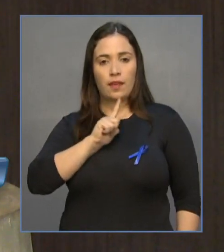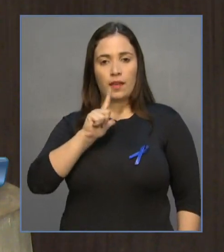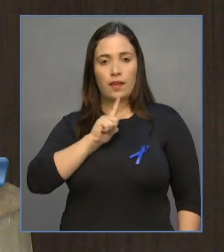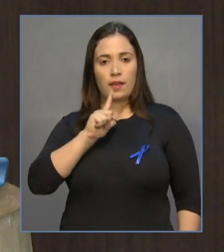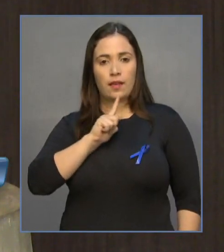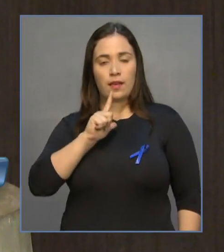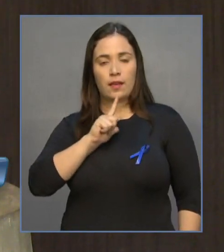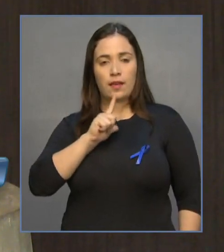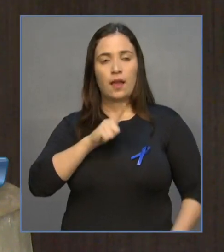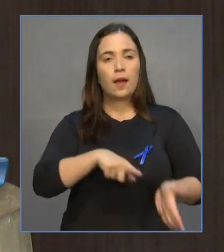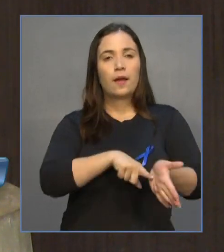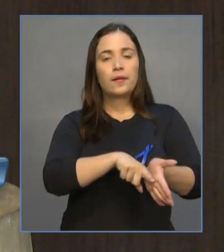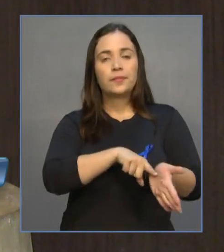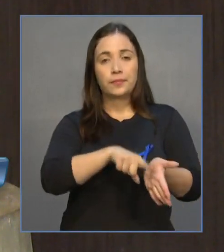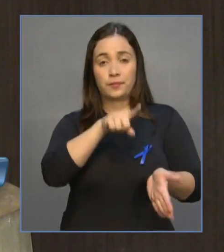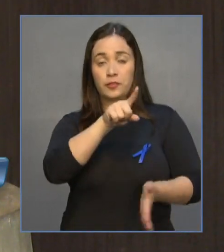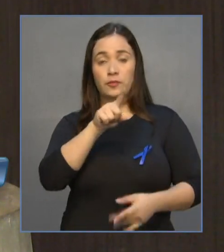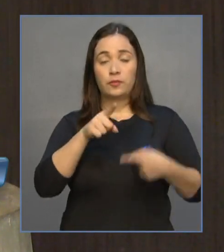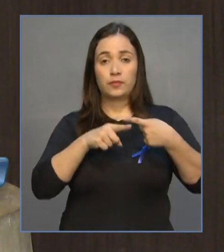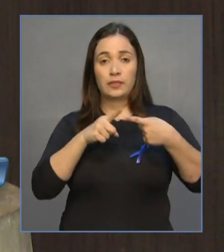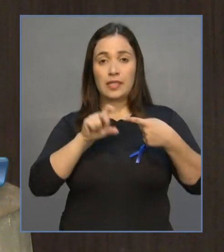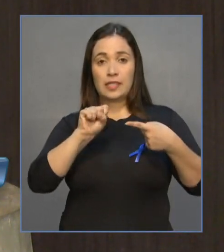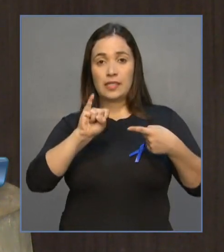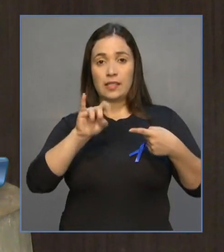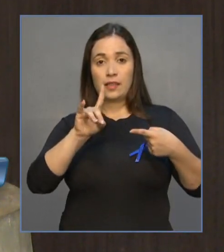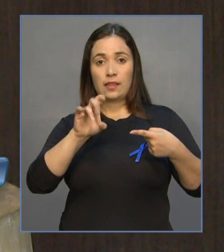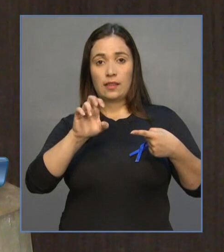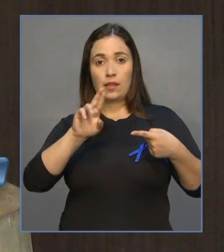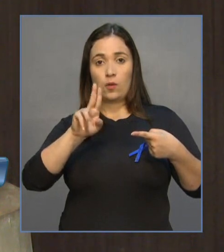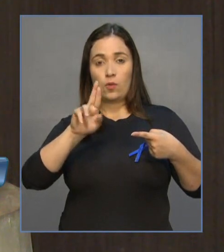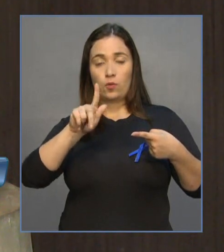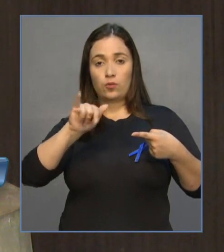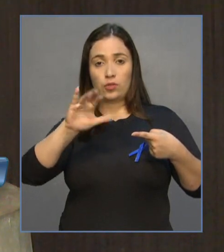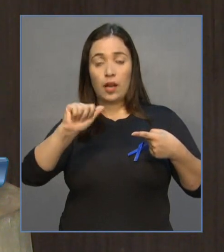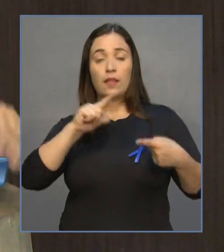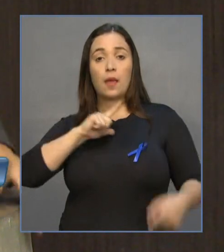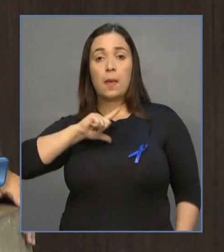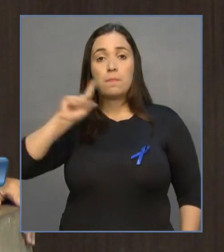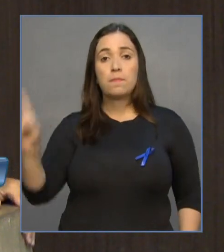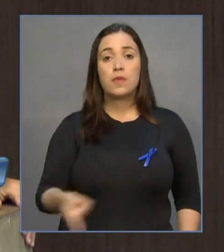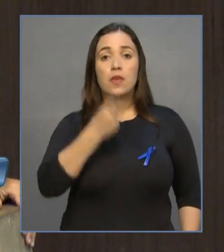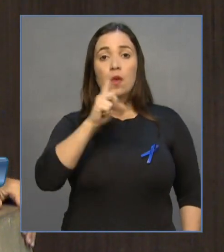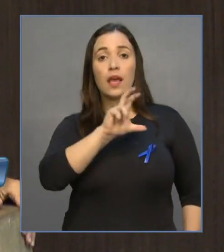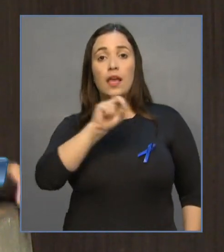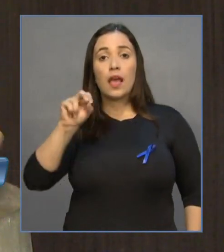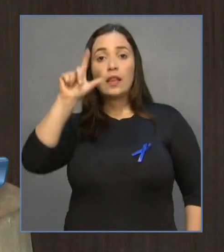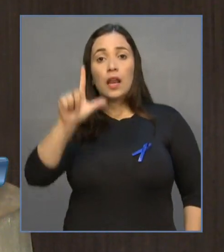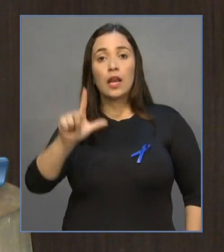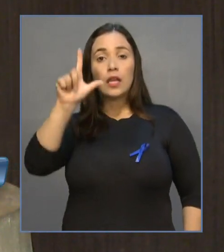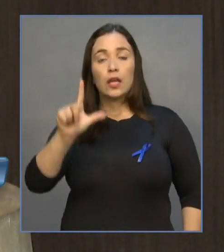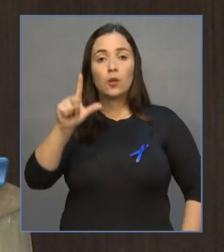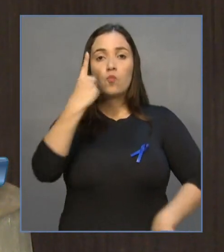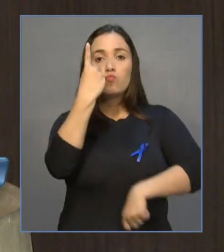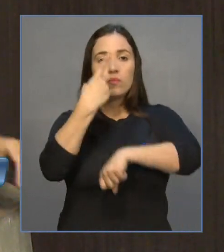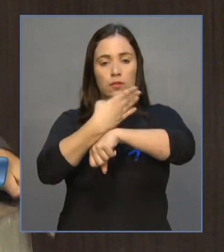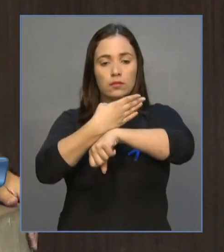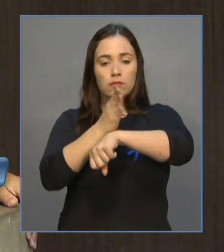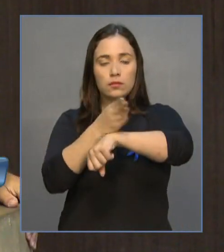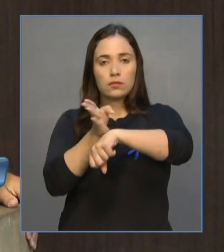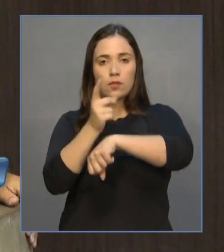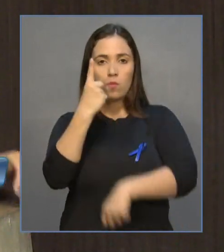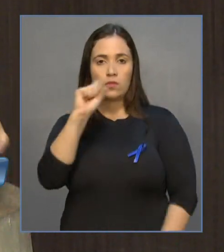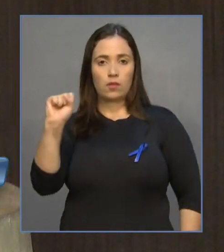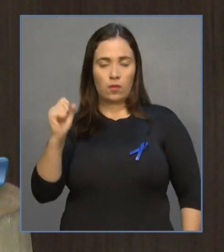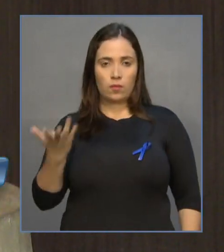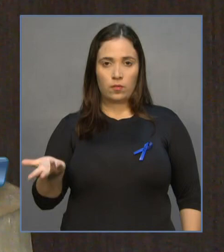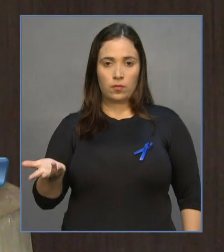outorga da siderúrgica de 1.500 litros por segundo. Hoje ela está usando menos da